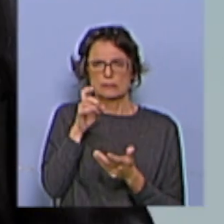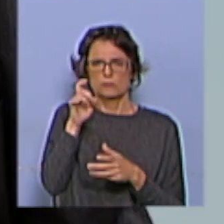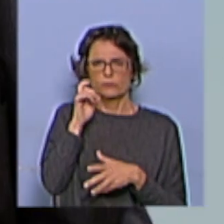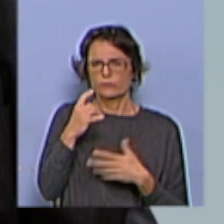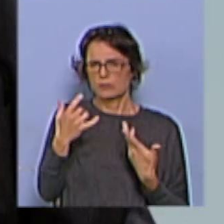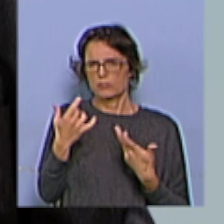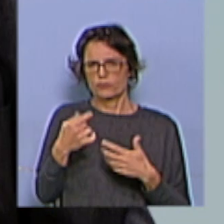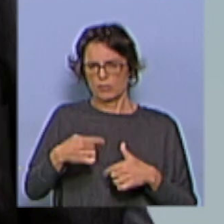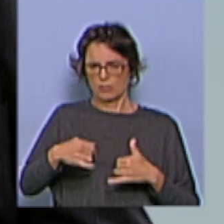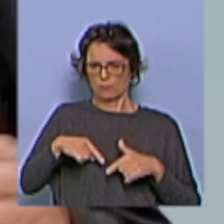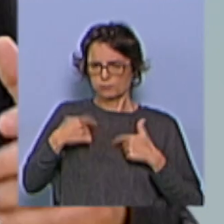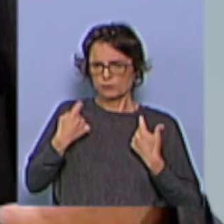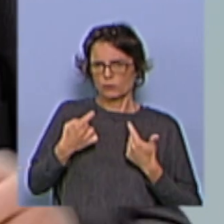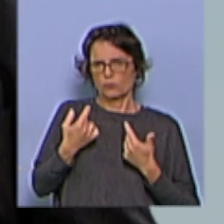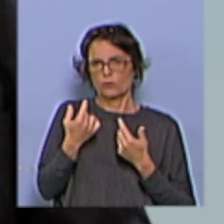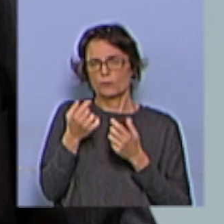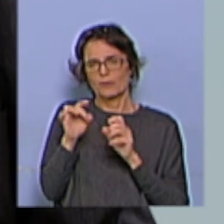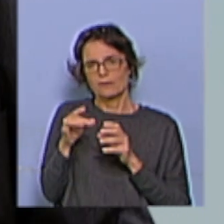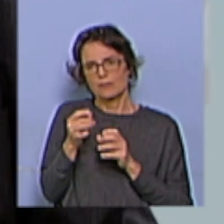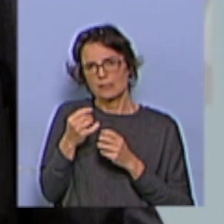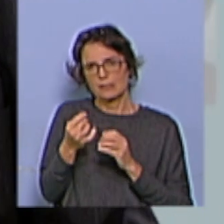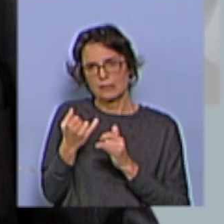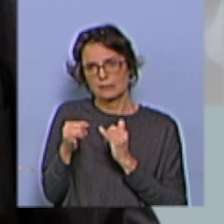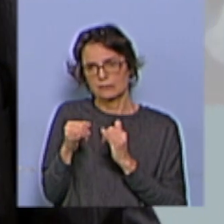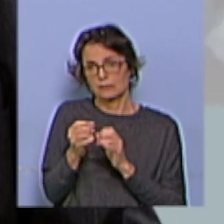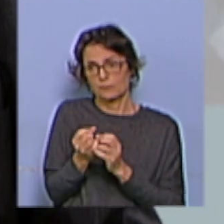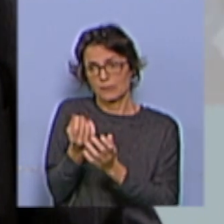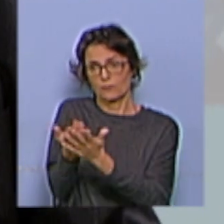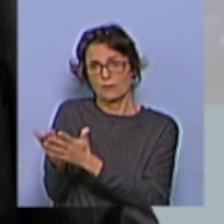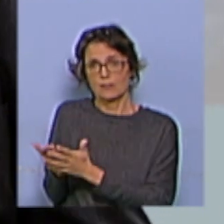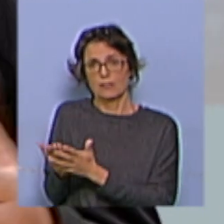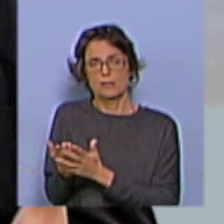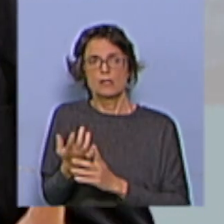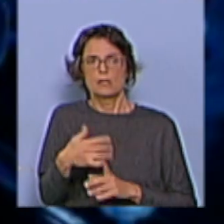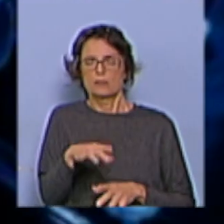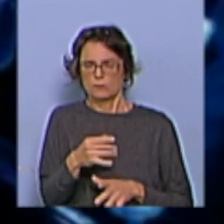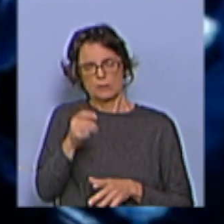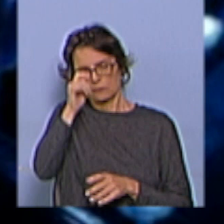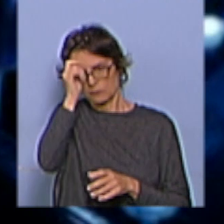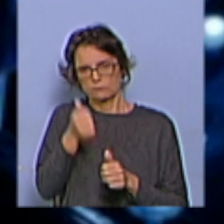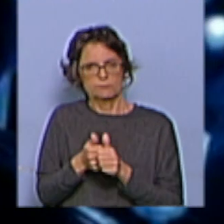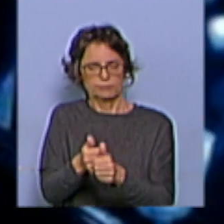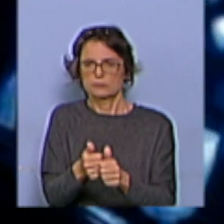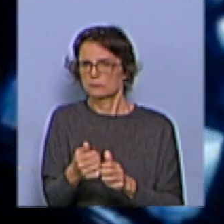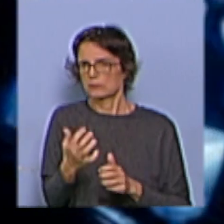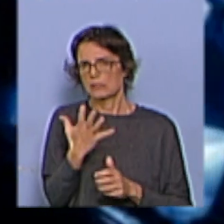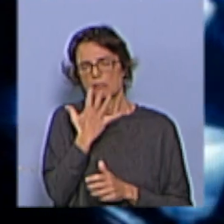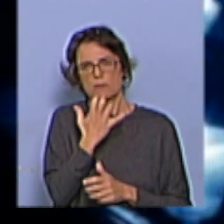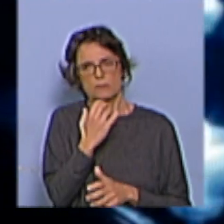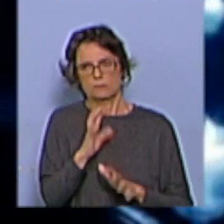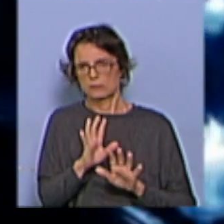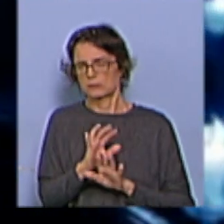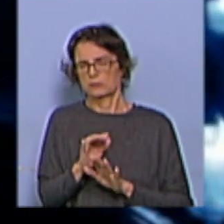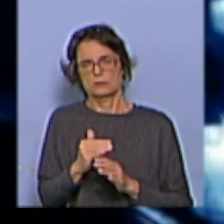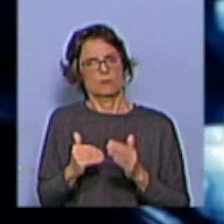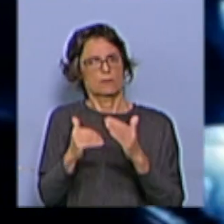estavam contaminados, infectados pelo vírus, era necessário sempre muito cuidado, muita proteção, para não complicar as coisas,